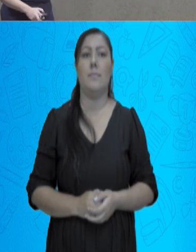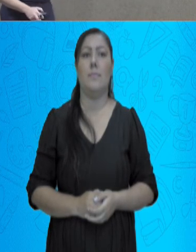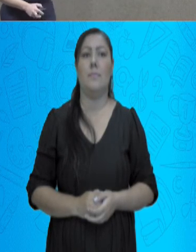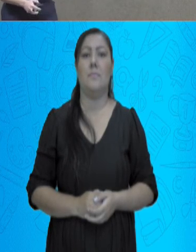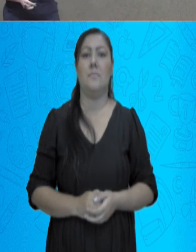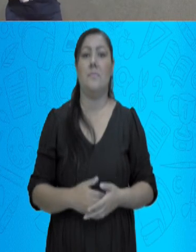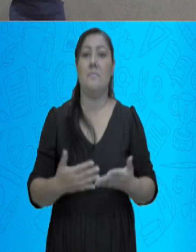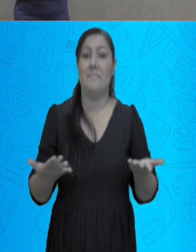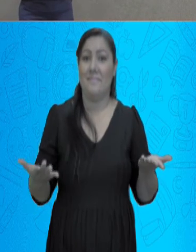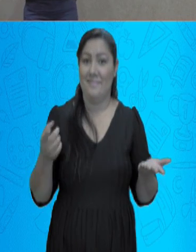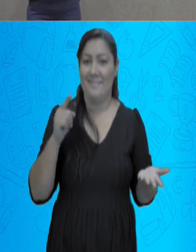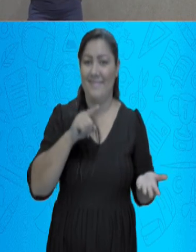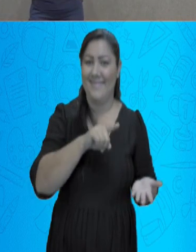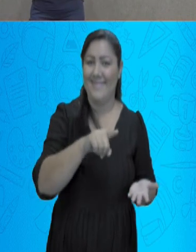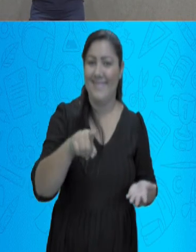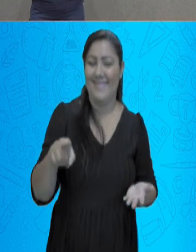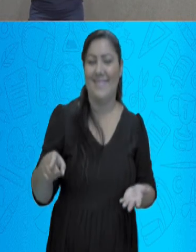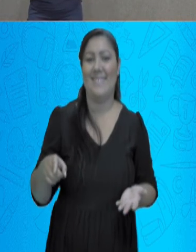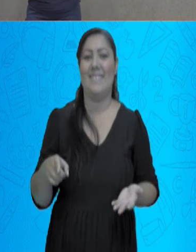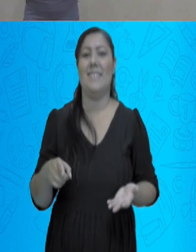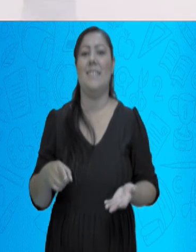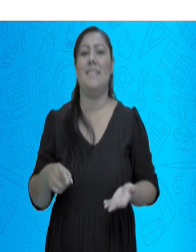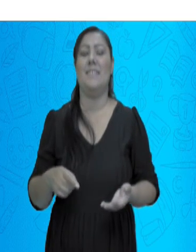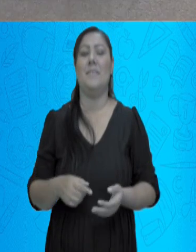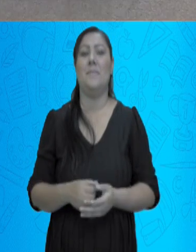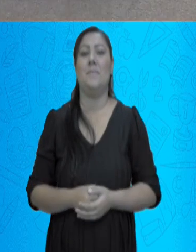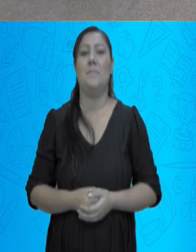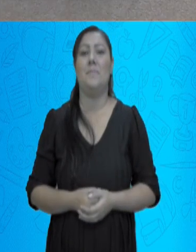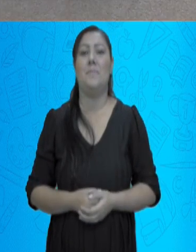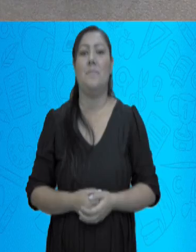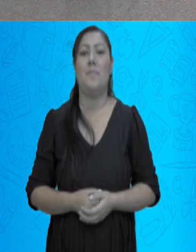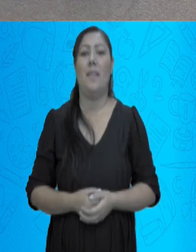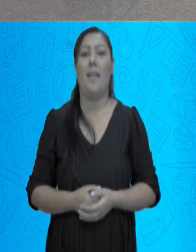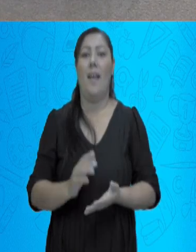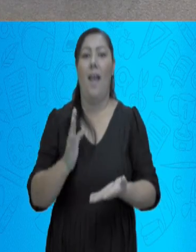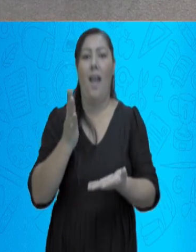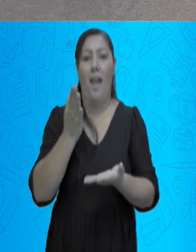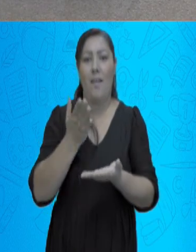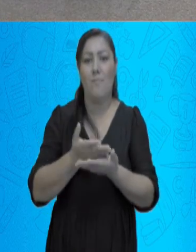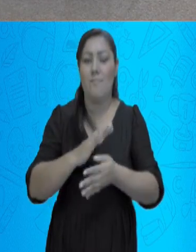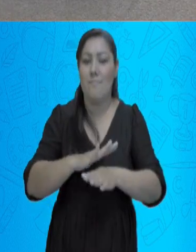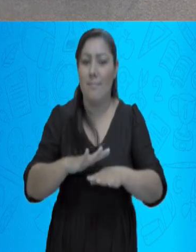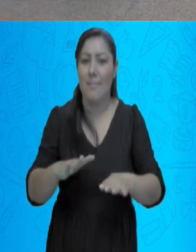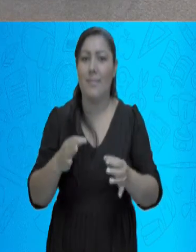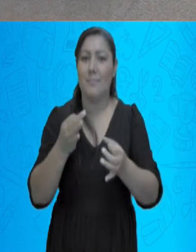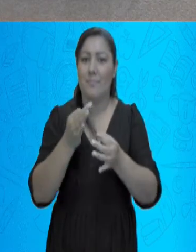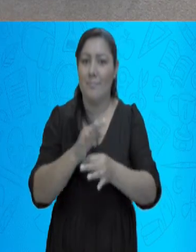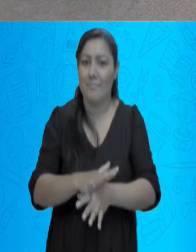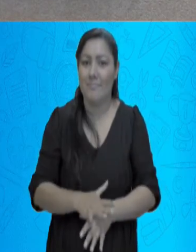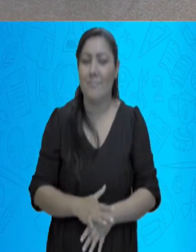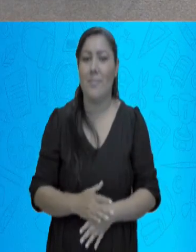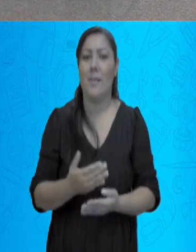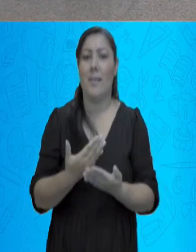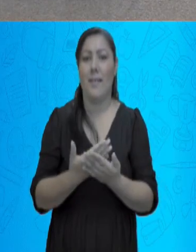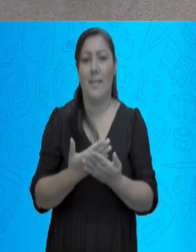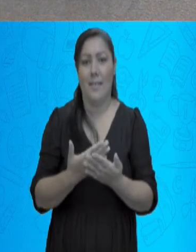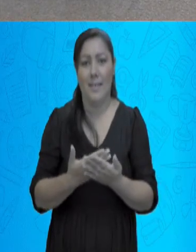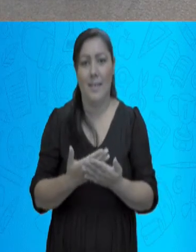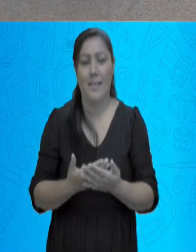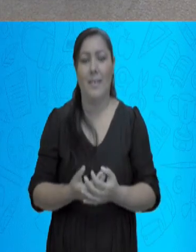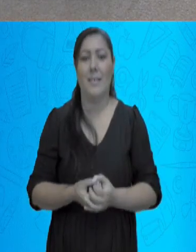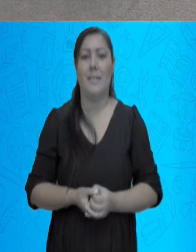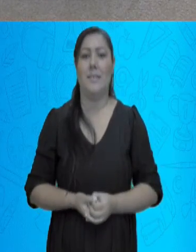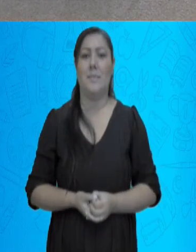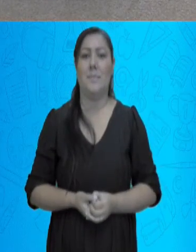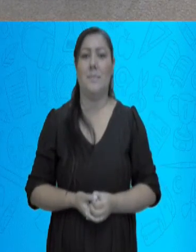E agora é com vocês, né? Chegamos na parte final da nossa aula, mas eu reservei 3 momentos, né,